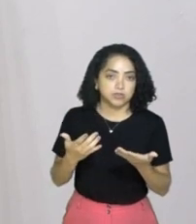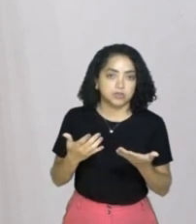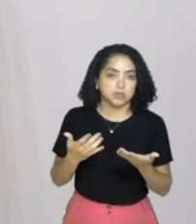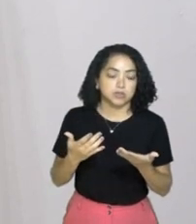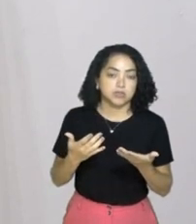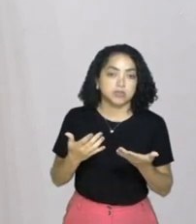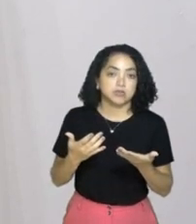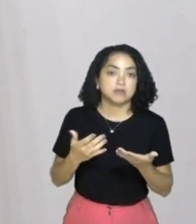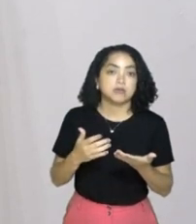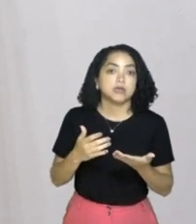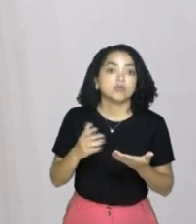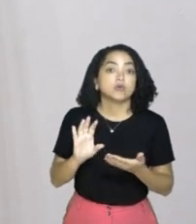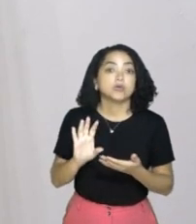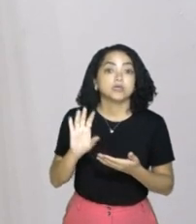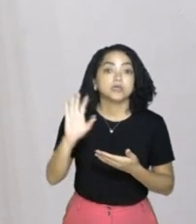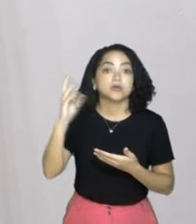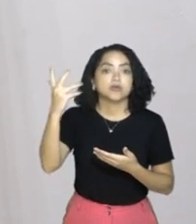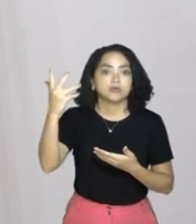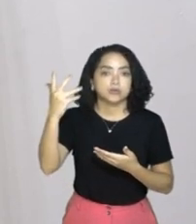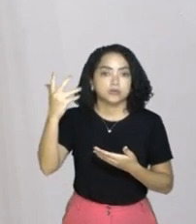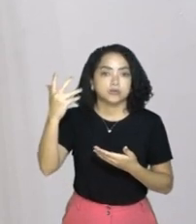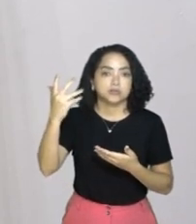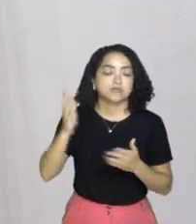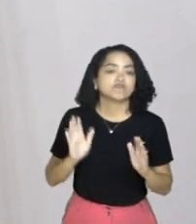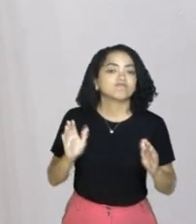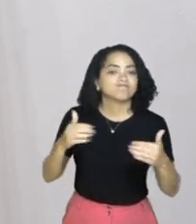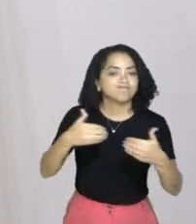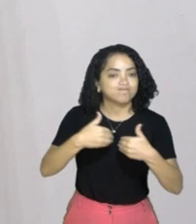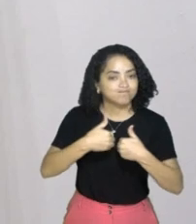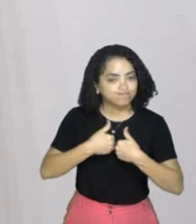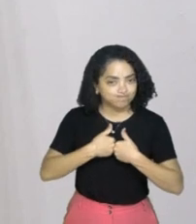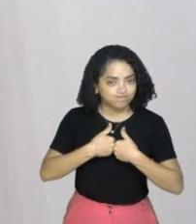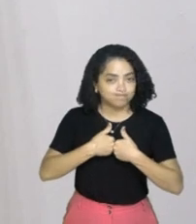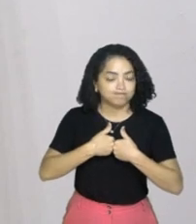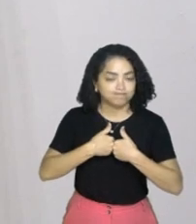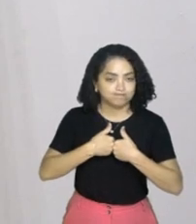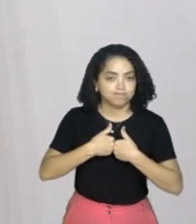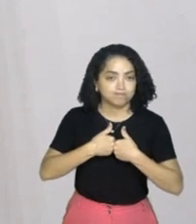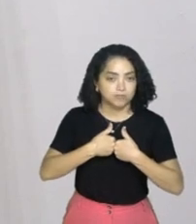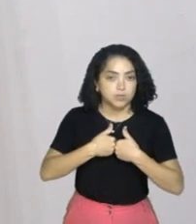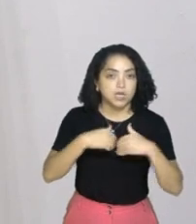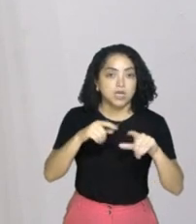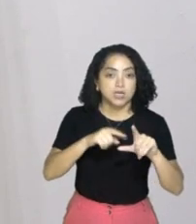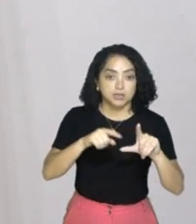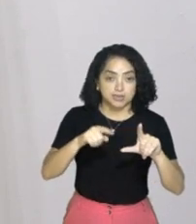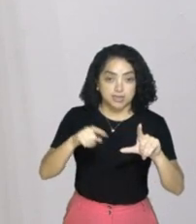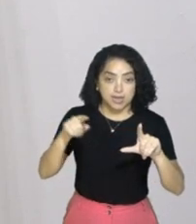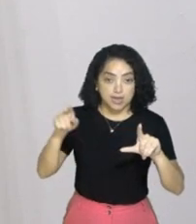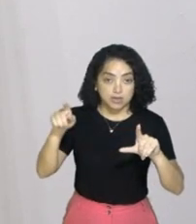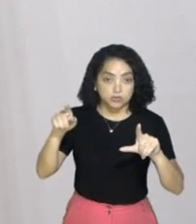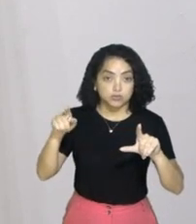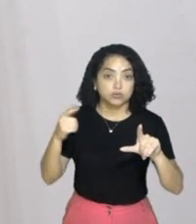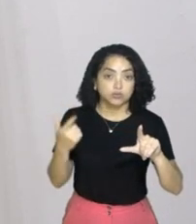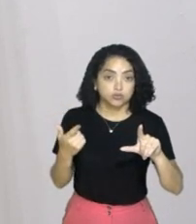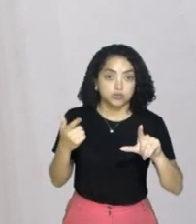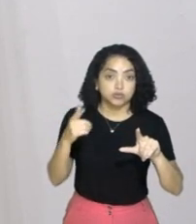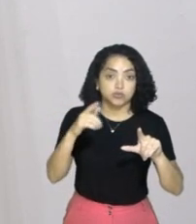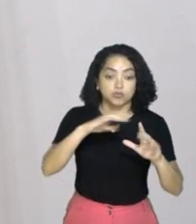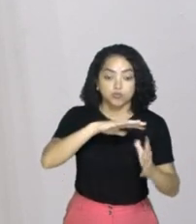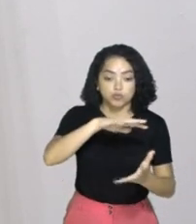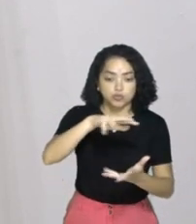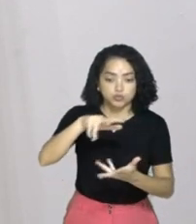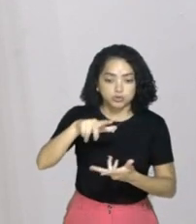da situação do autismo no estado dados da realidade mundial hoje